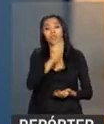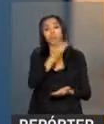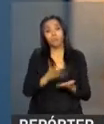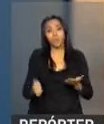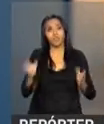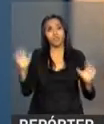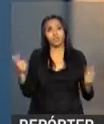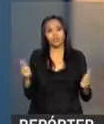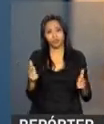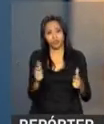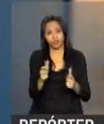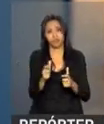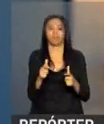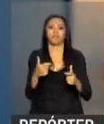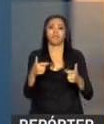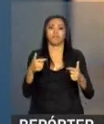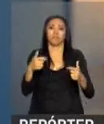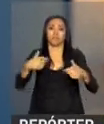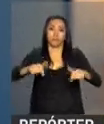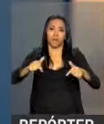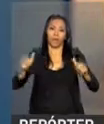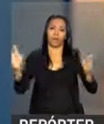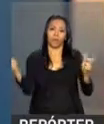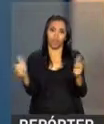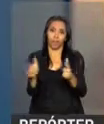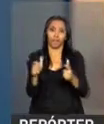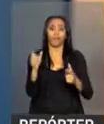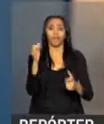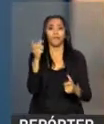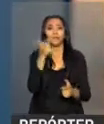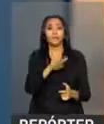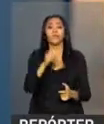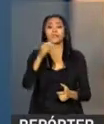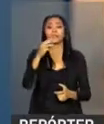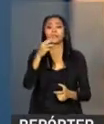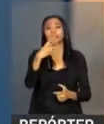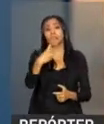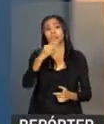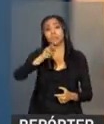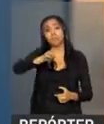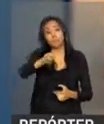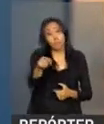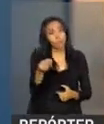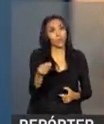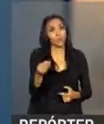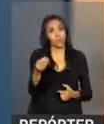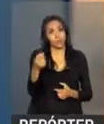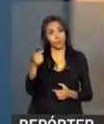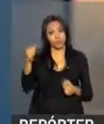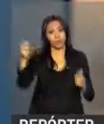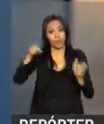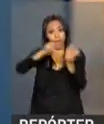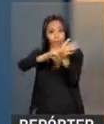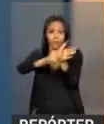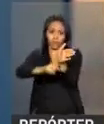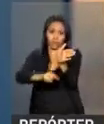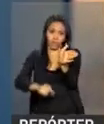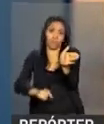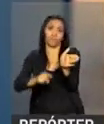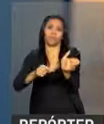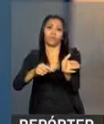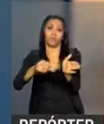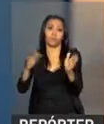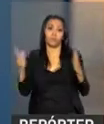de trabalho por mês. Nós chegamos na faixa de 3 milhões de postos de trabalho negativo em